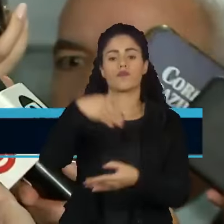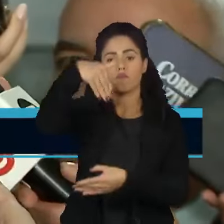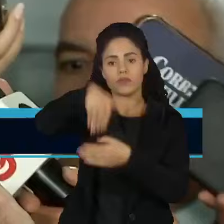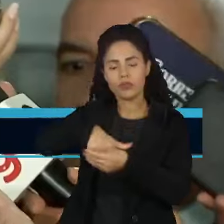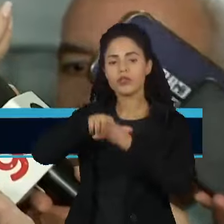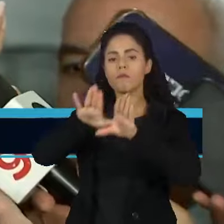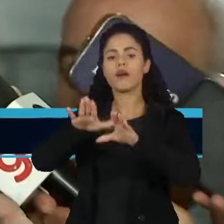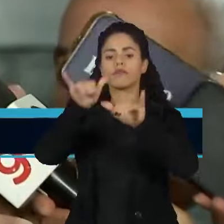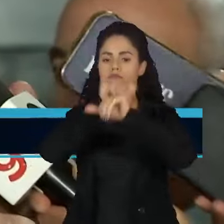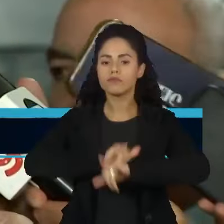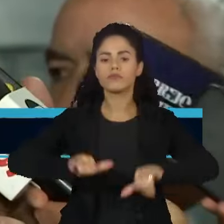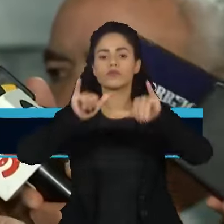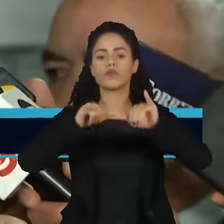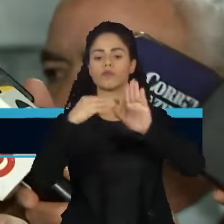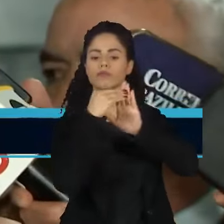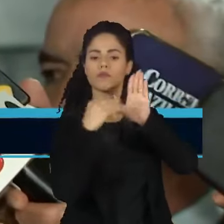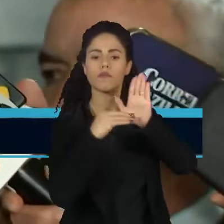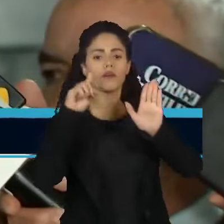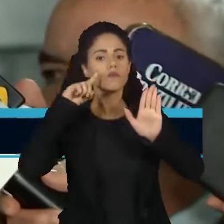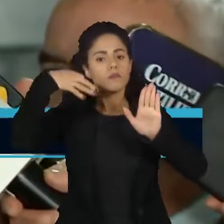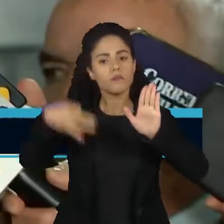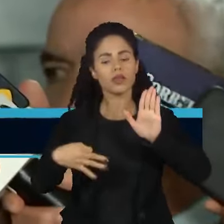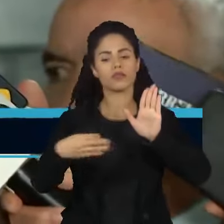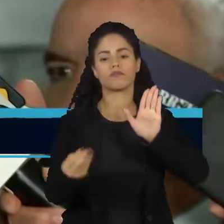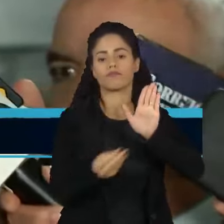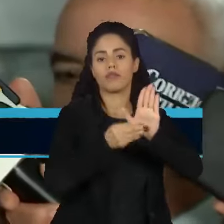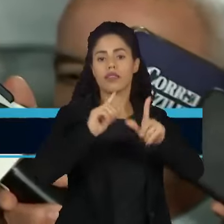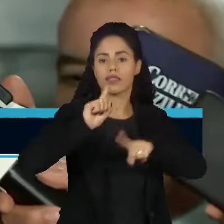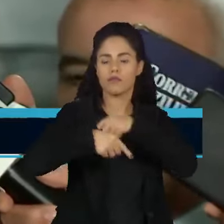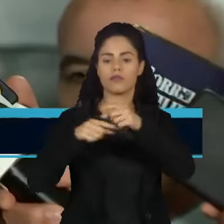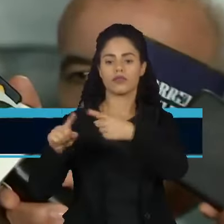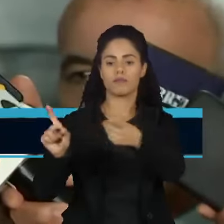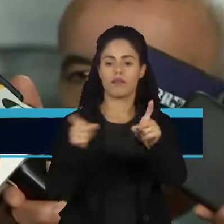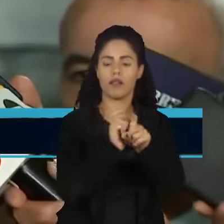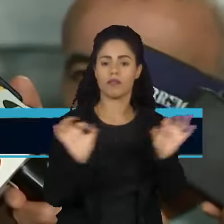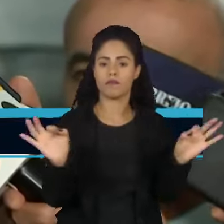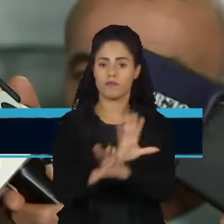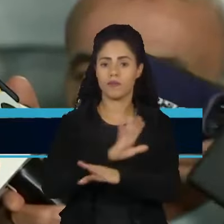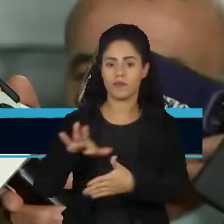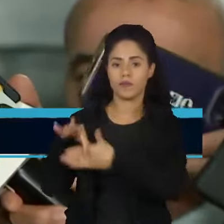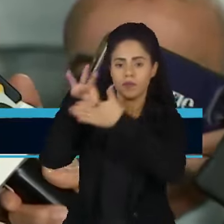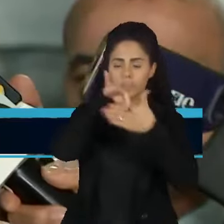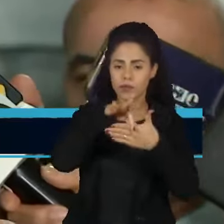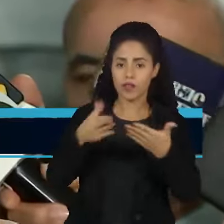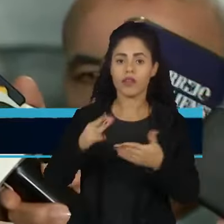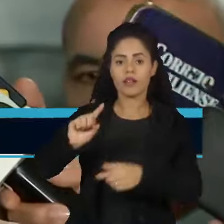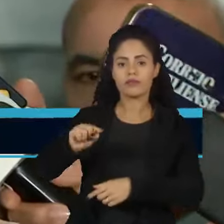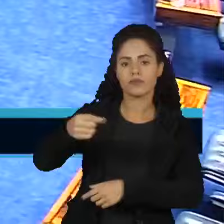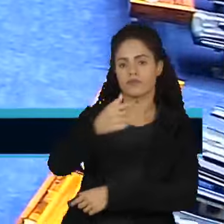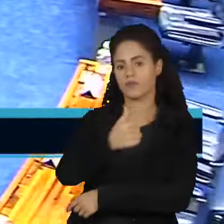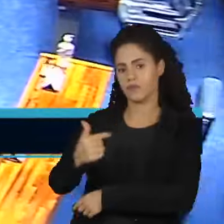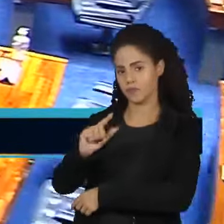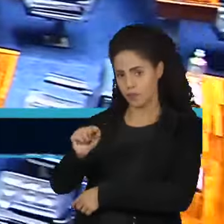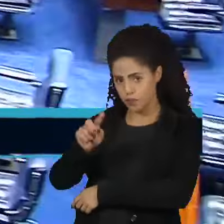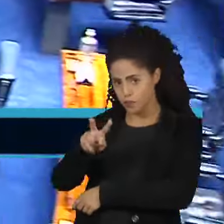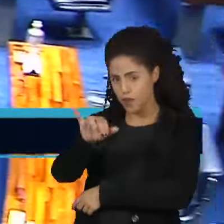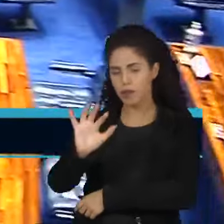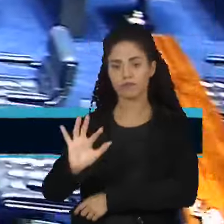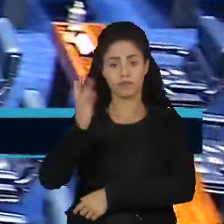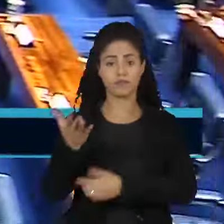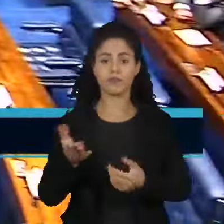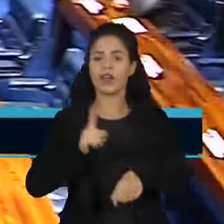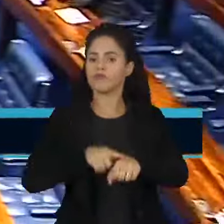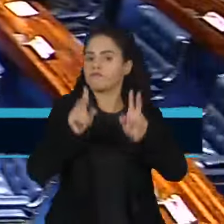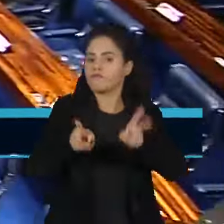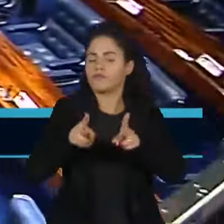só vai divulgar um calendário de análise depois da reunião de líderes, prevista para a semana que vem. Ao mesmo